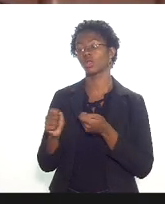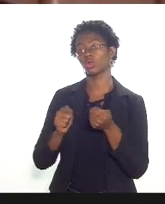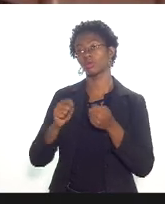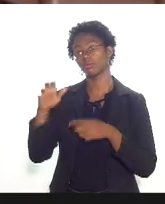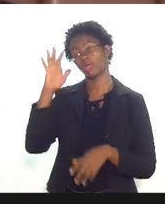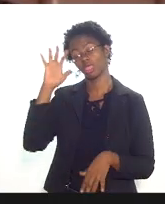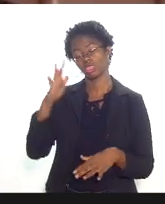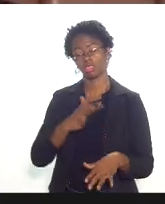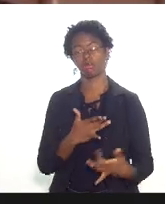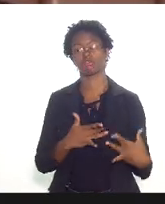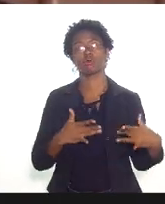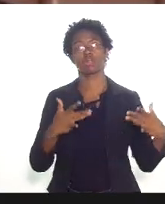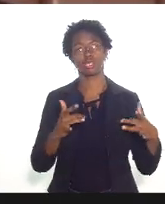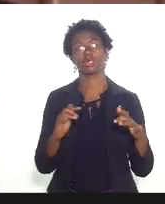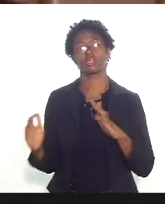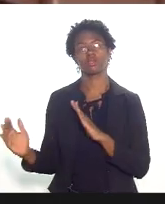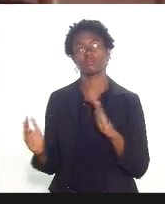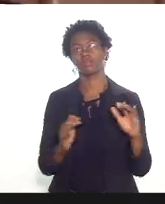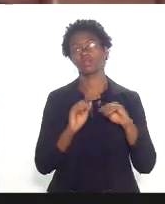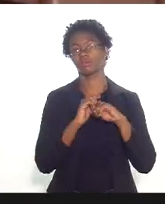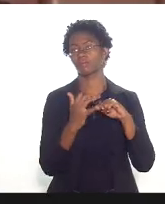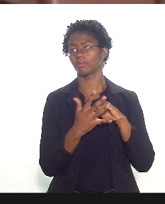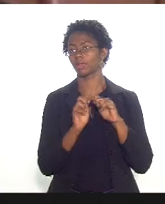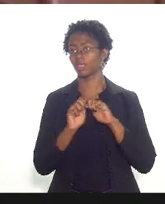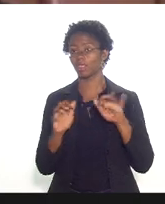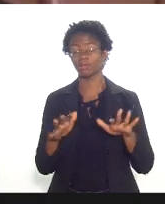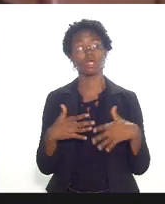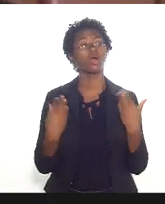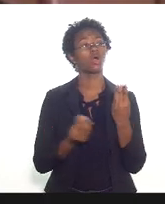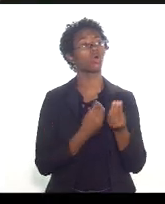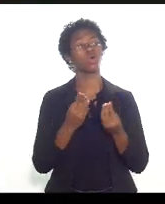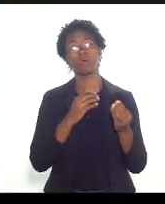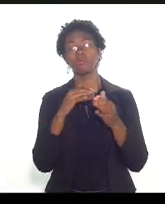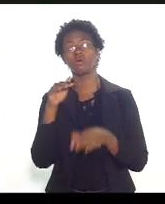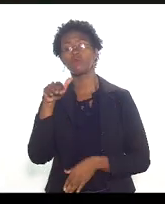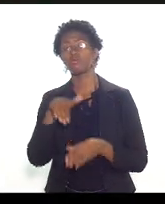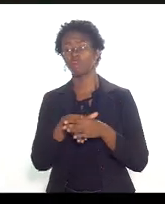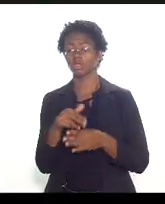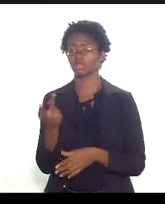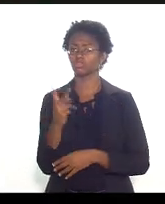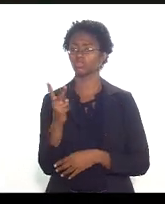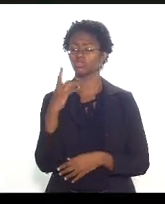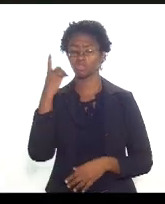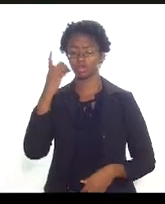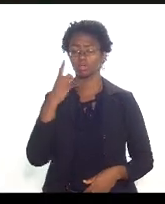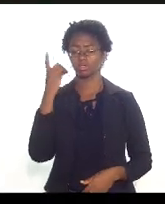de pandemia. Como votam os deputados Dionísio e Zeidan?